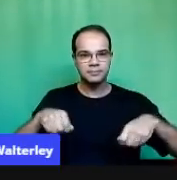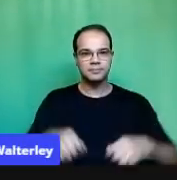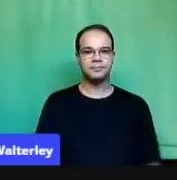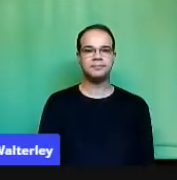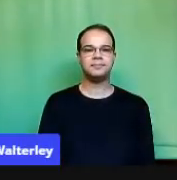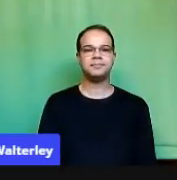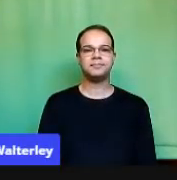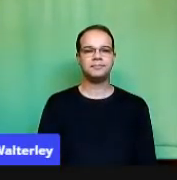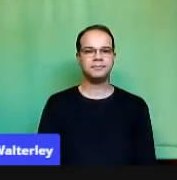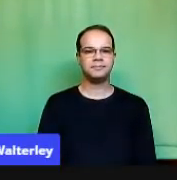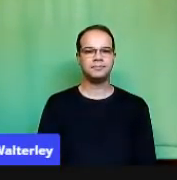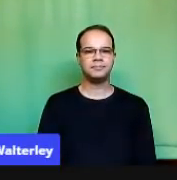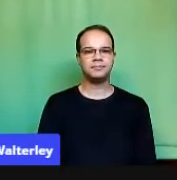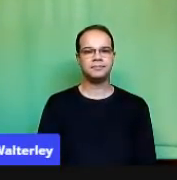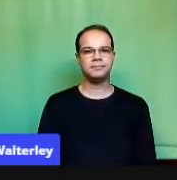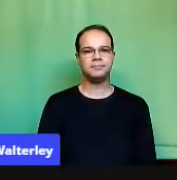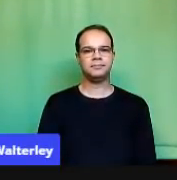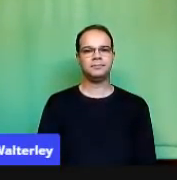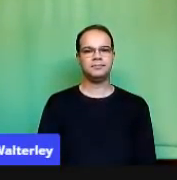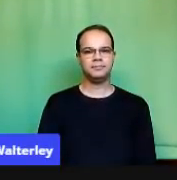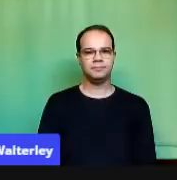Próximo, por favor.